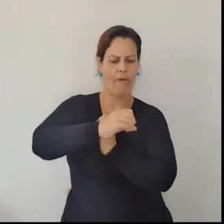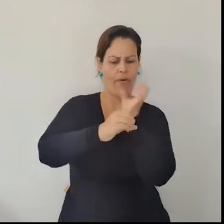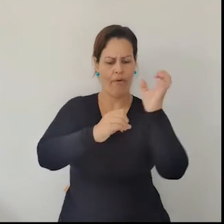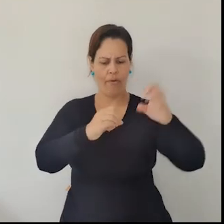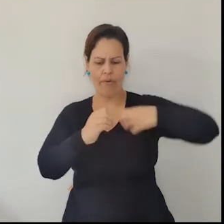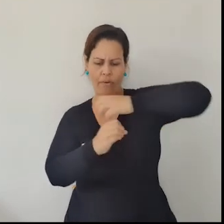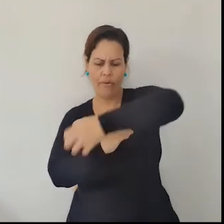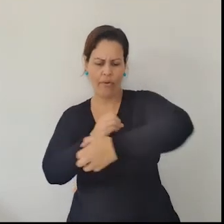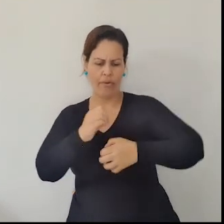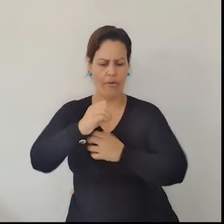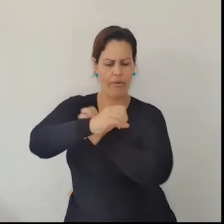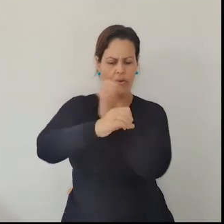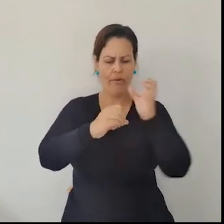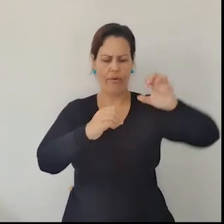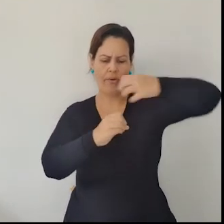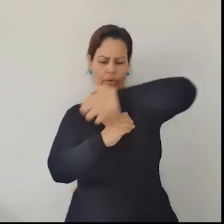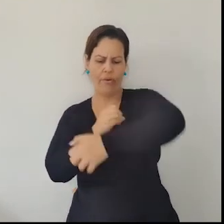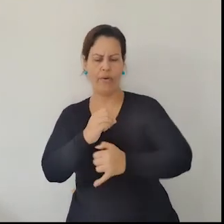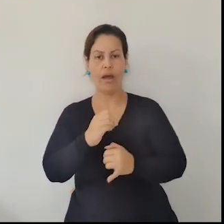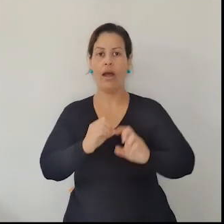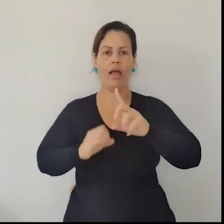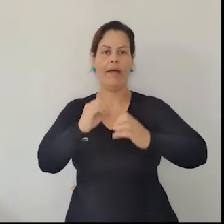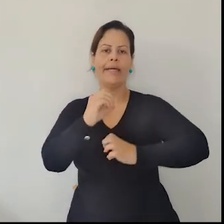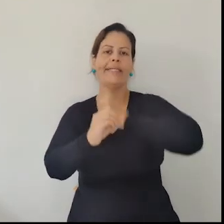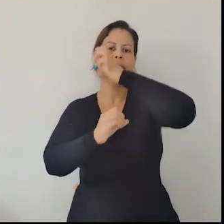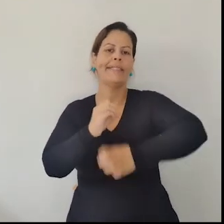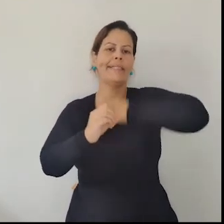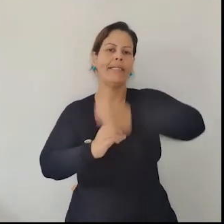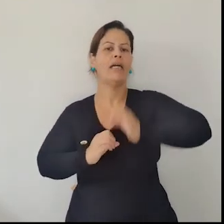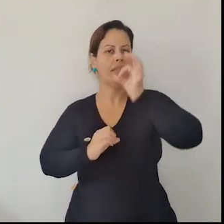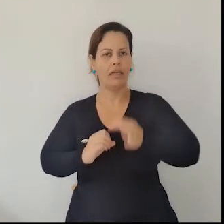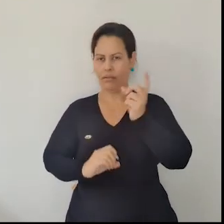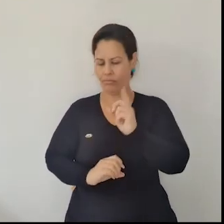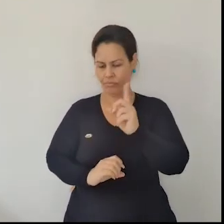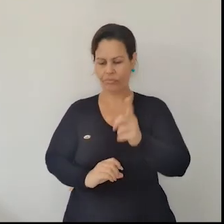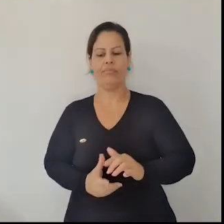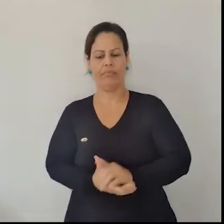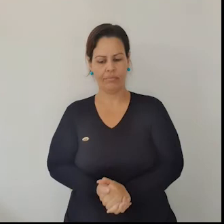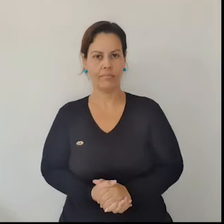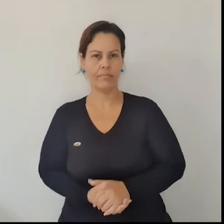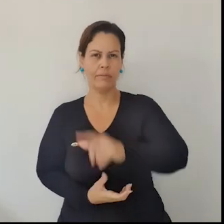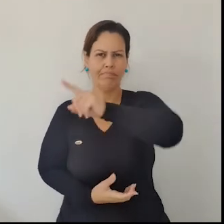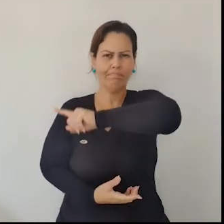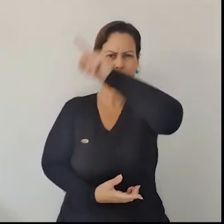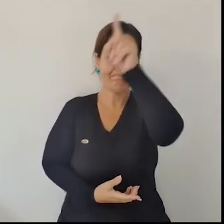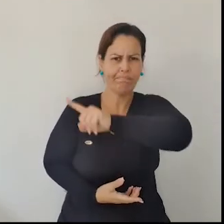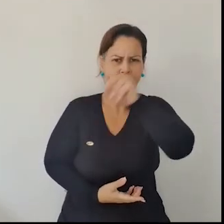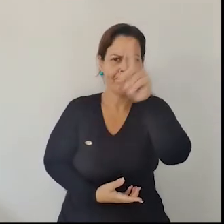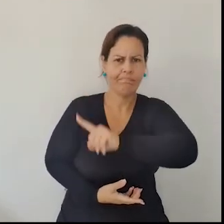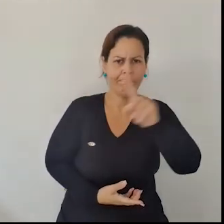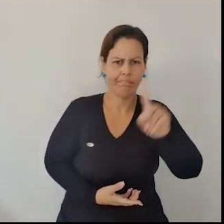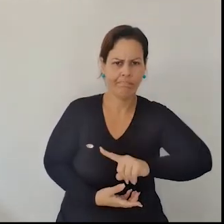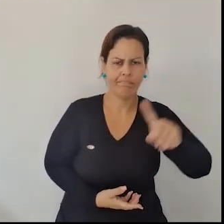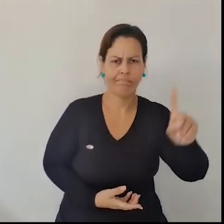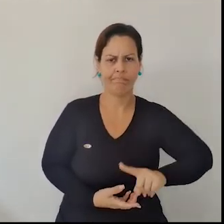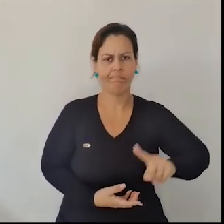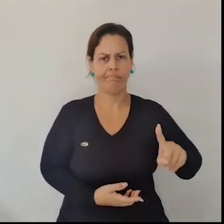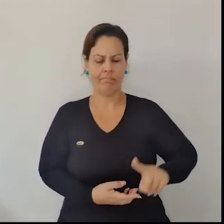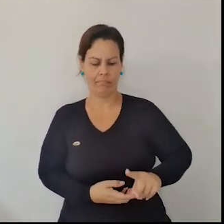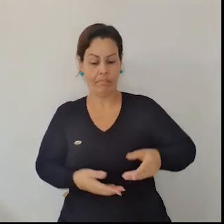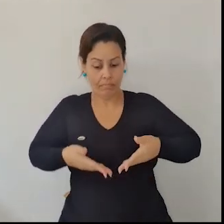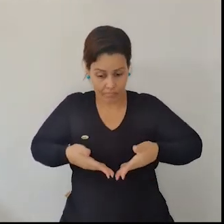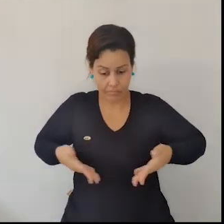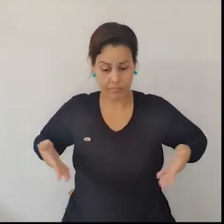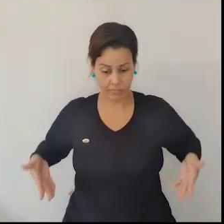eletrosferas em vez de circulares. E tem o diagrama de Linus Pauling. Linus Pauling criou um